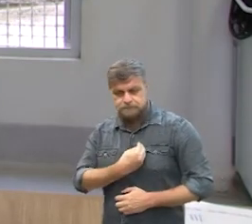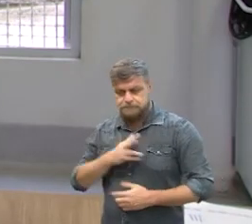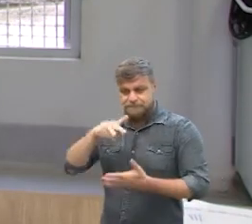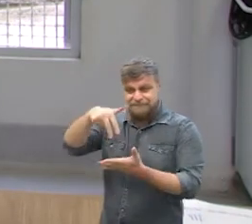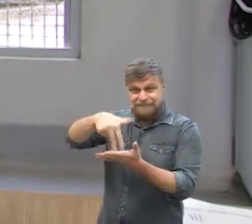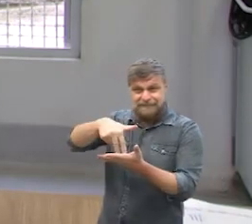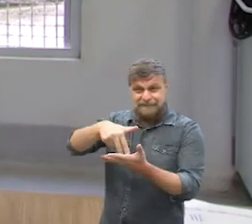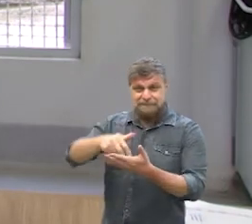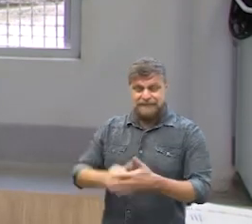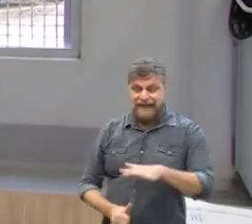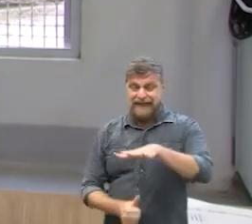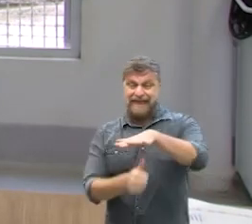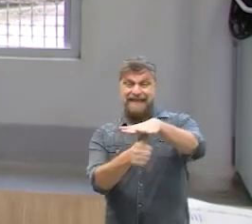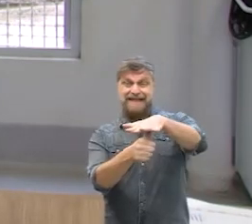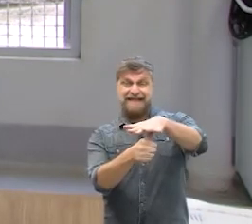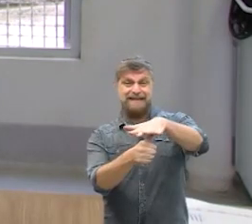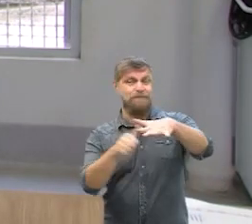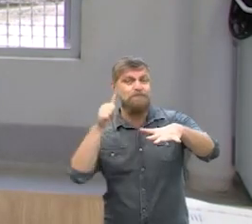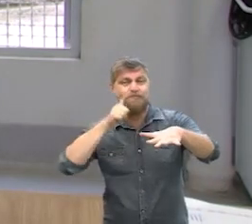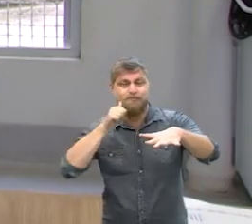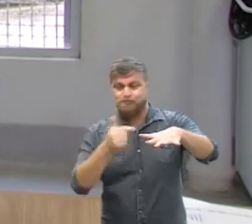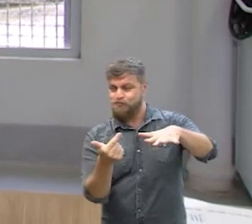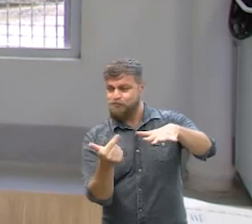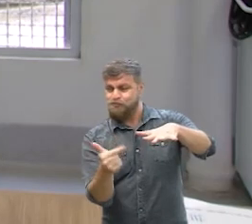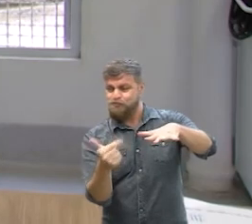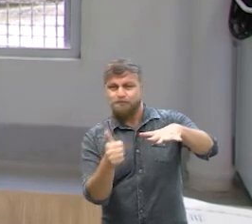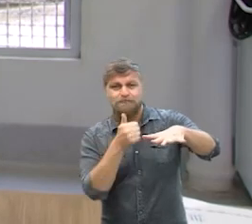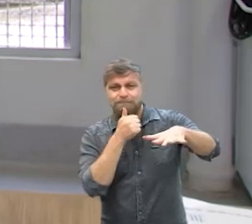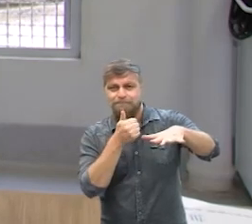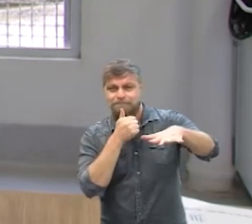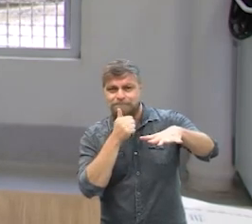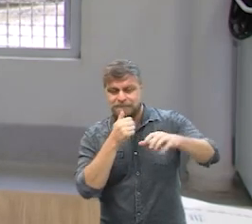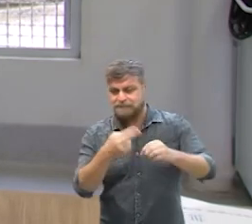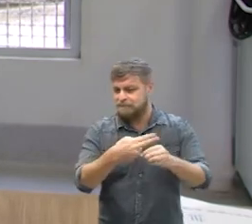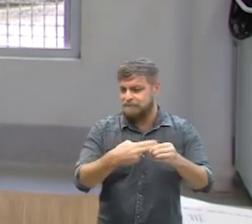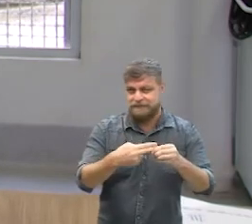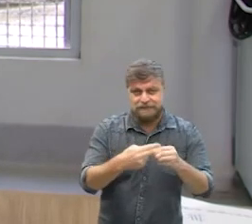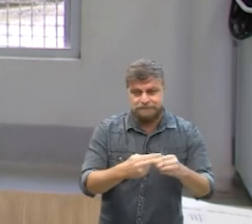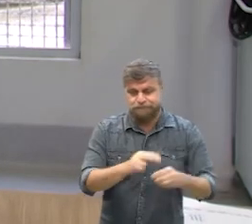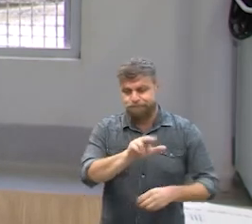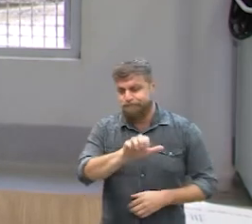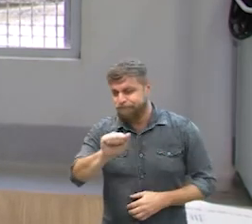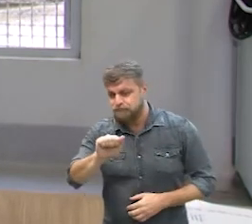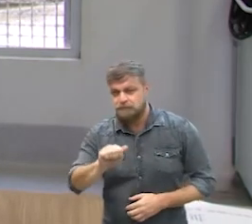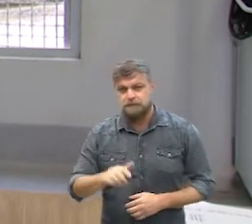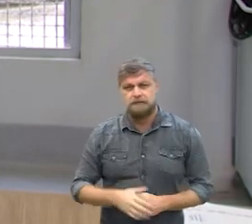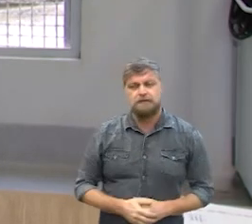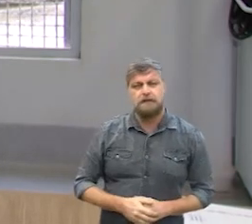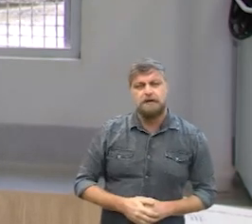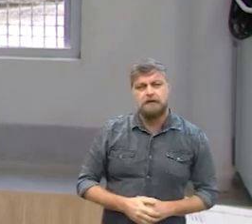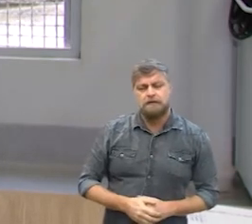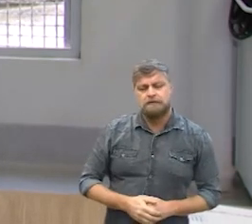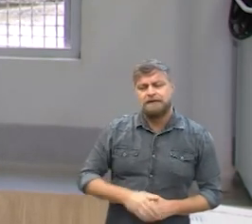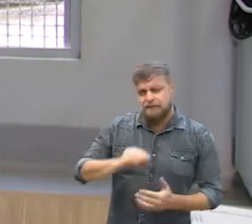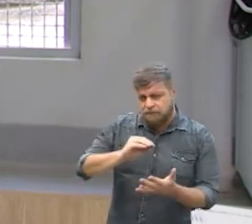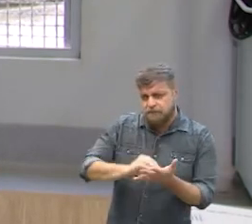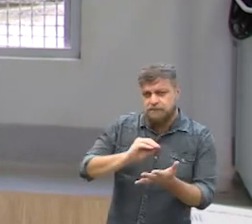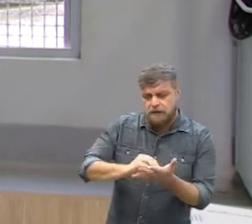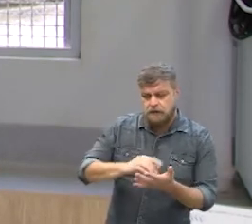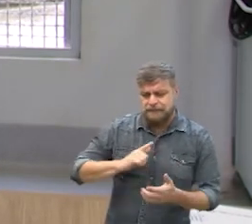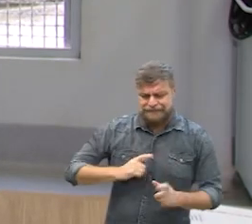tivemos uma reitora ainda aqui na Unicamp. Então, essas coisas eu acho que ainda falta. Nós